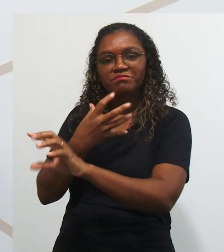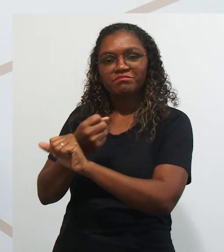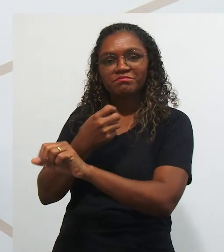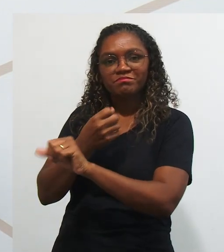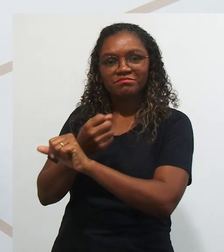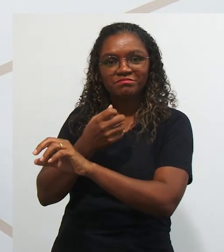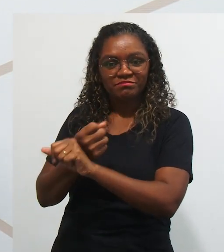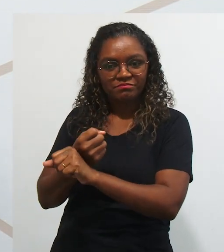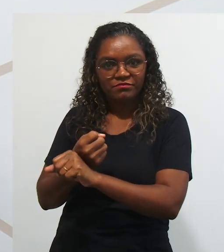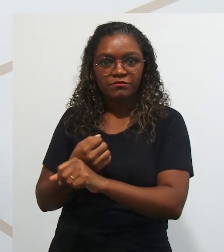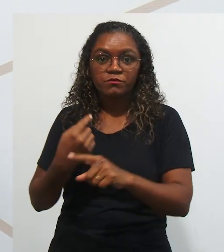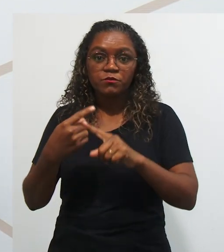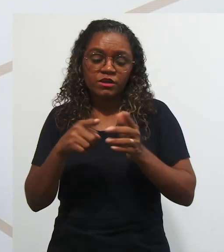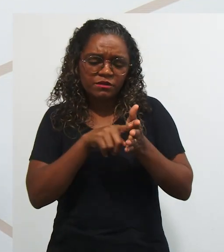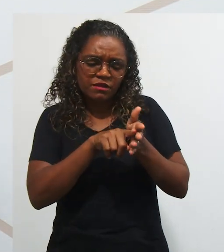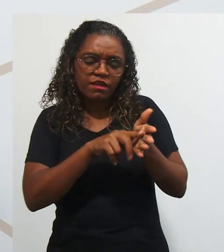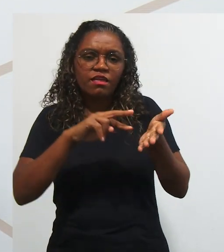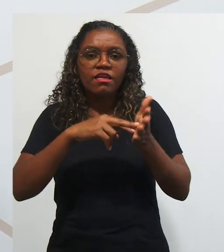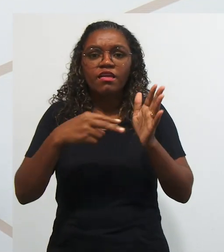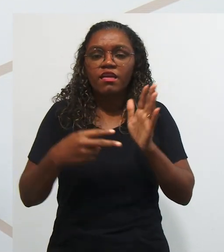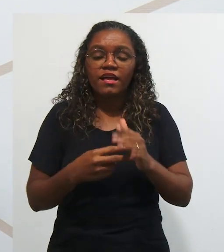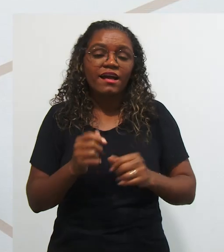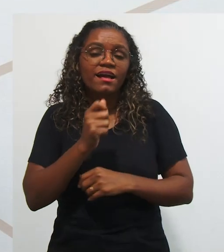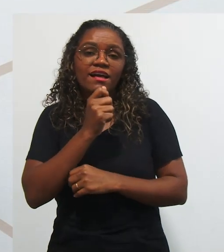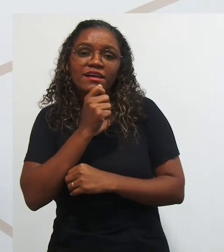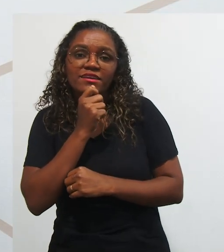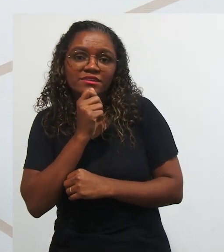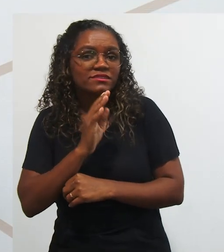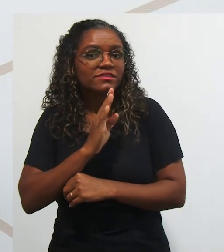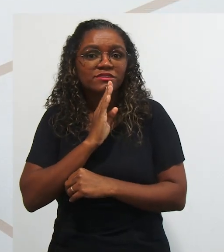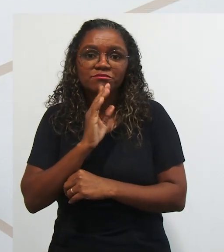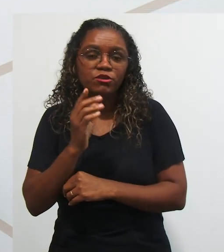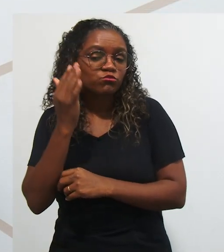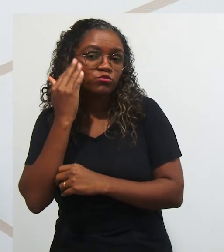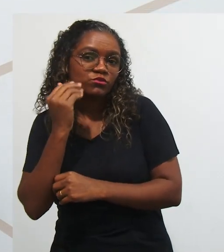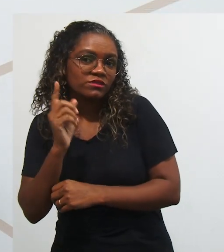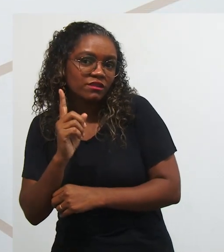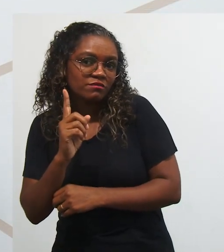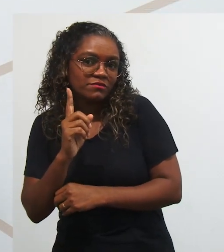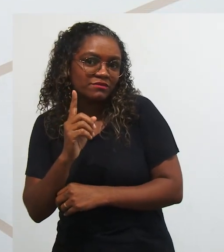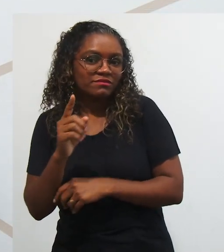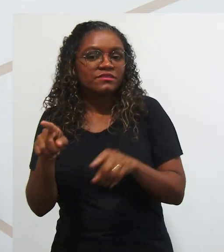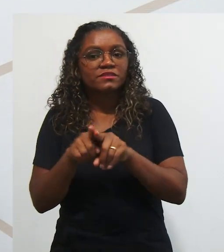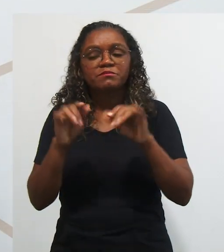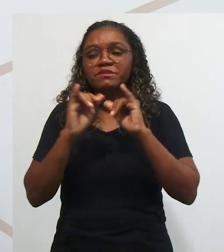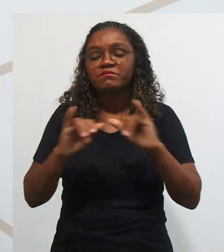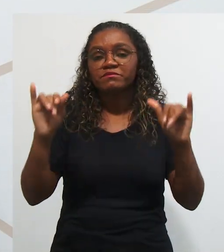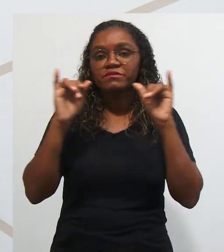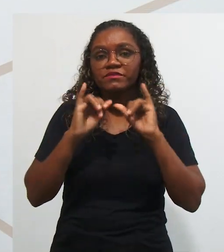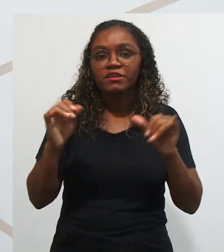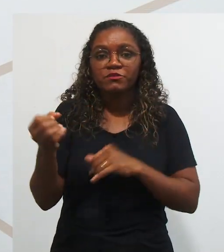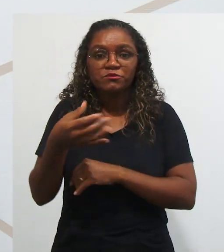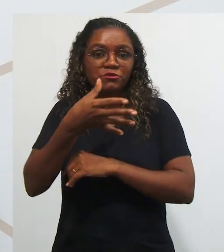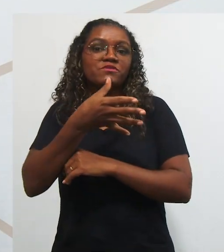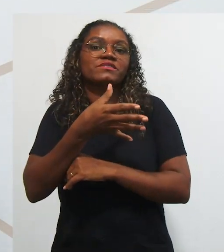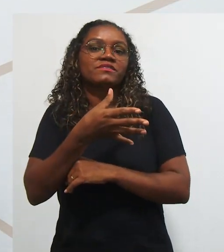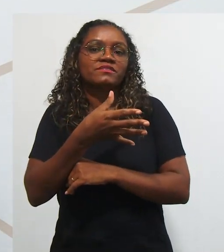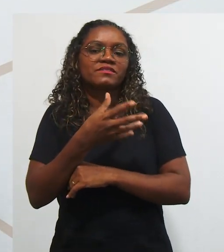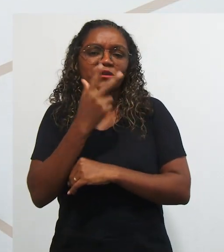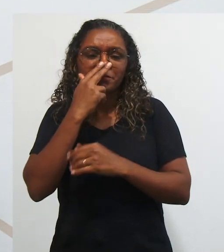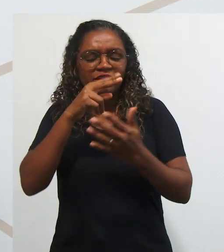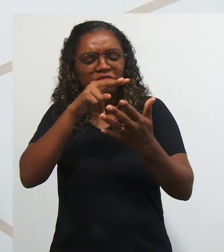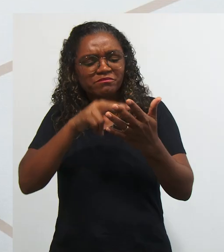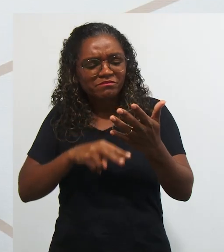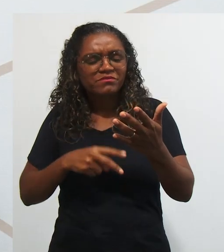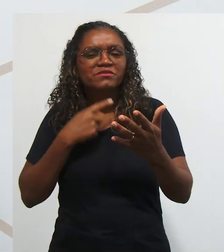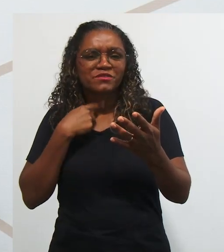que ainda não conheço e comunicar ou anunciar a novidade. Ai, é fantástico, né? Dá vontade de